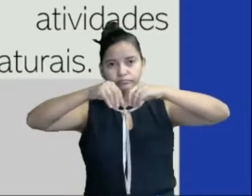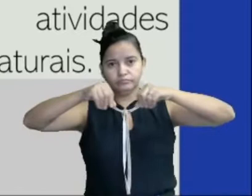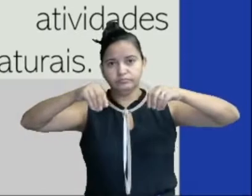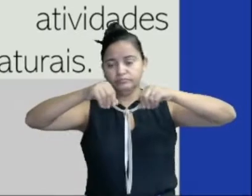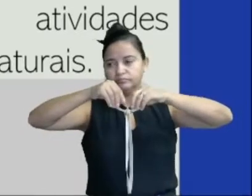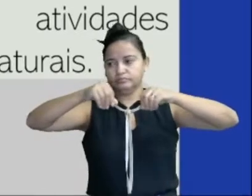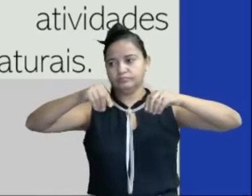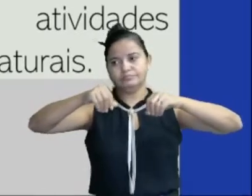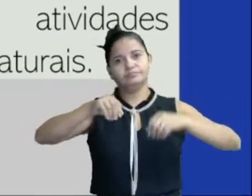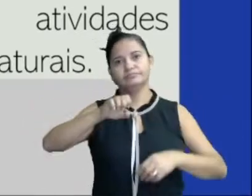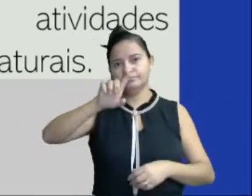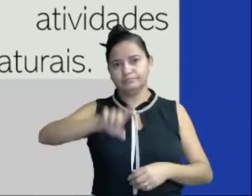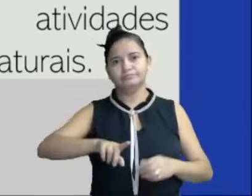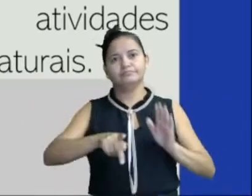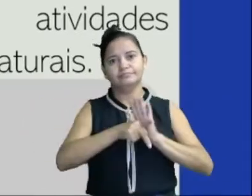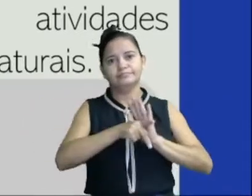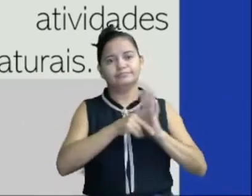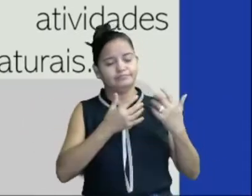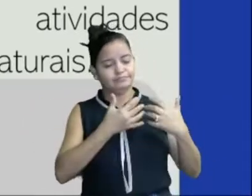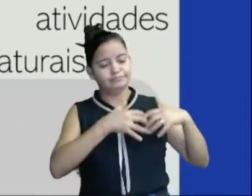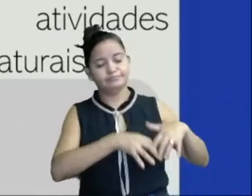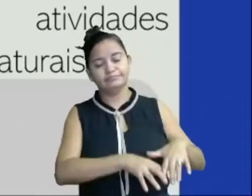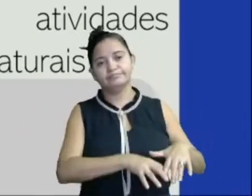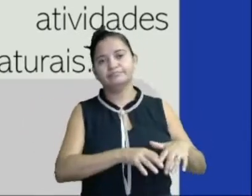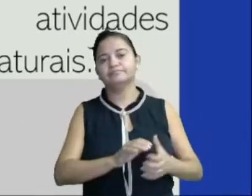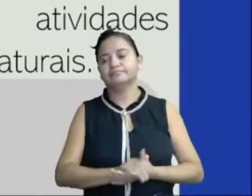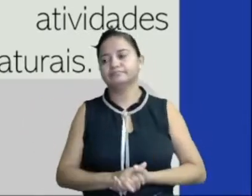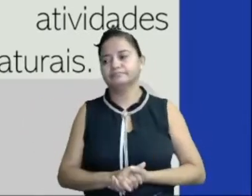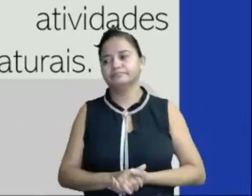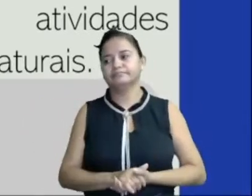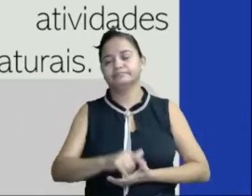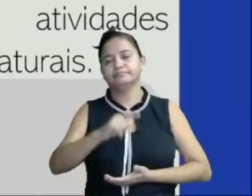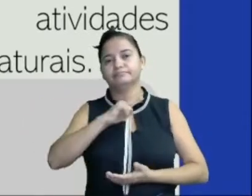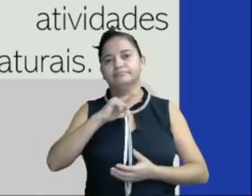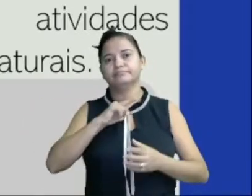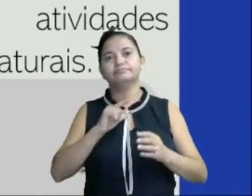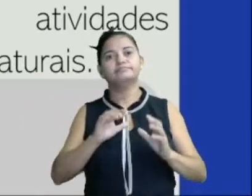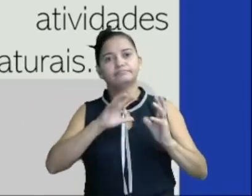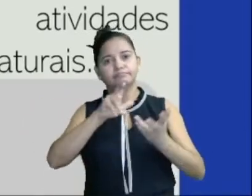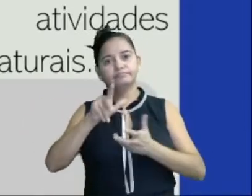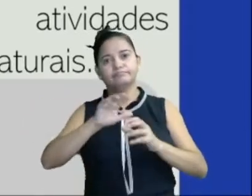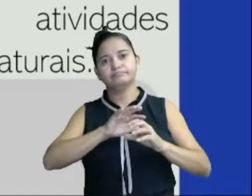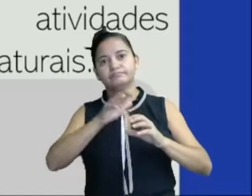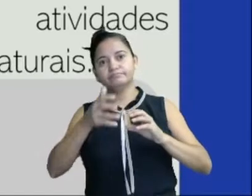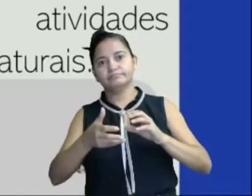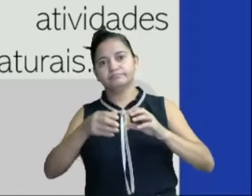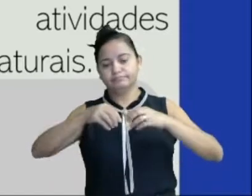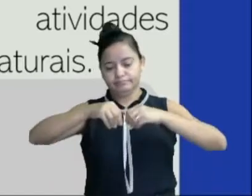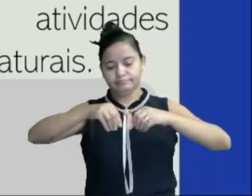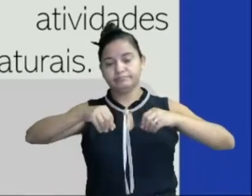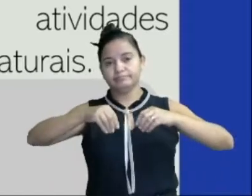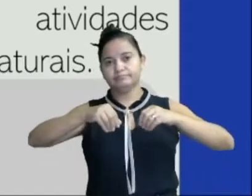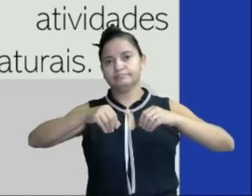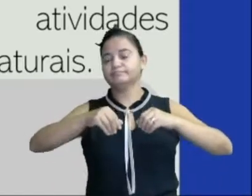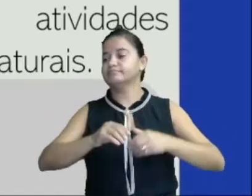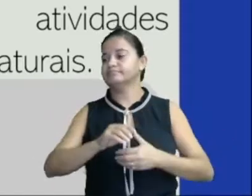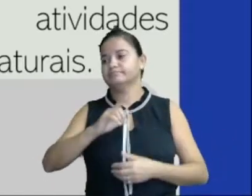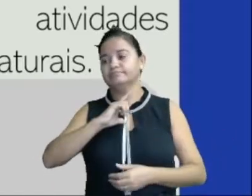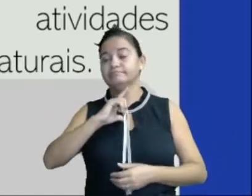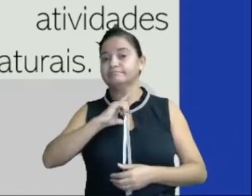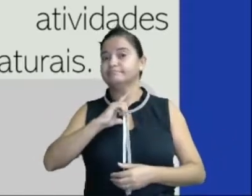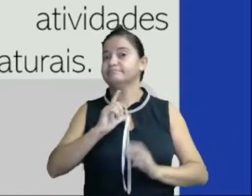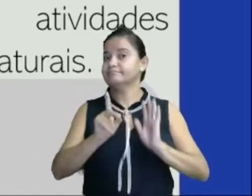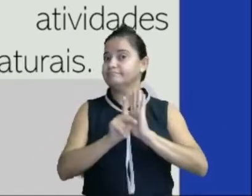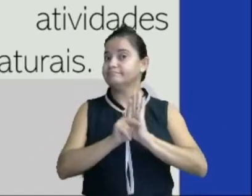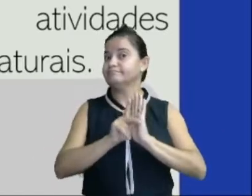recurso natural, tá certo? O solo, ele vai ser a camada superficial da crosta do nosso